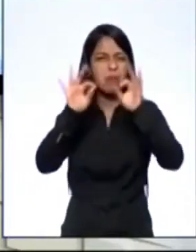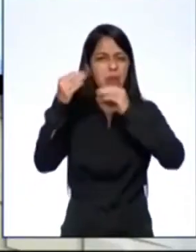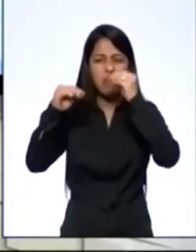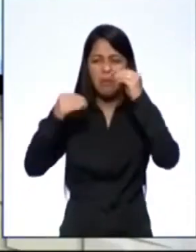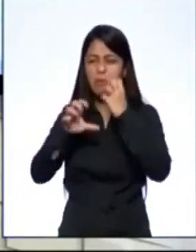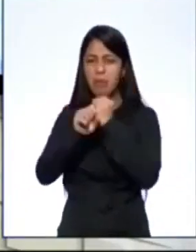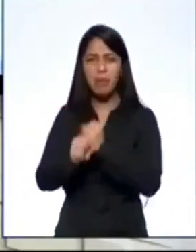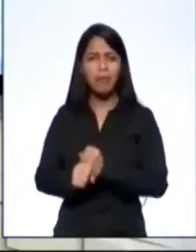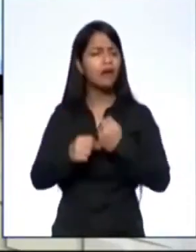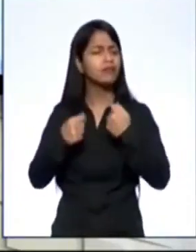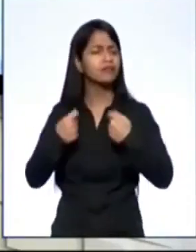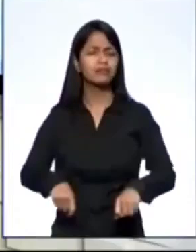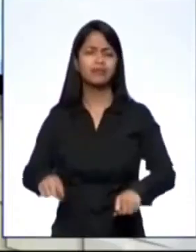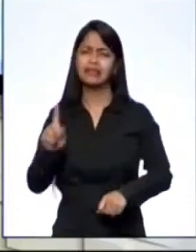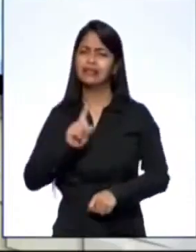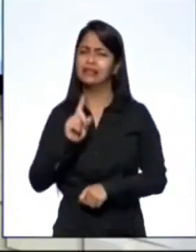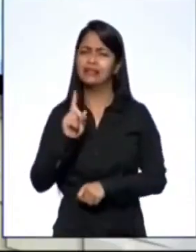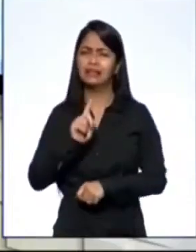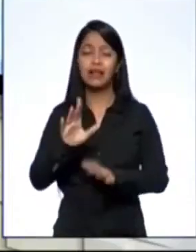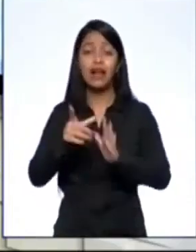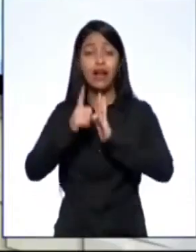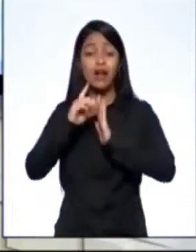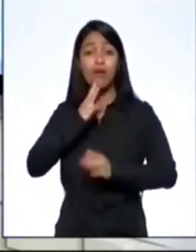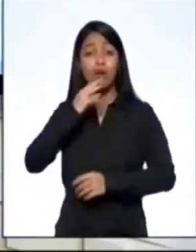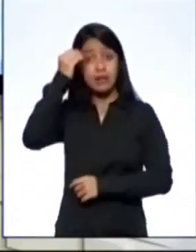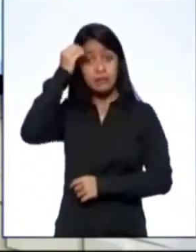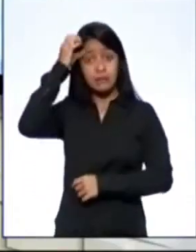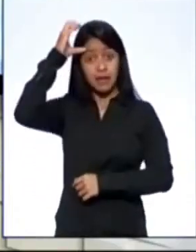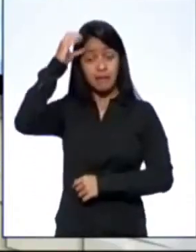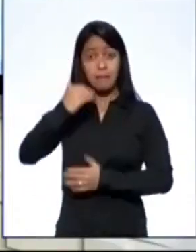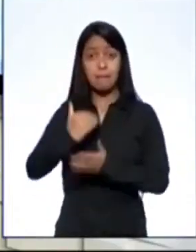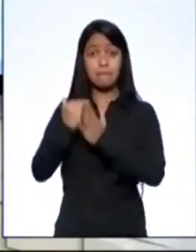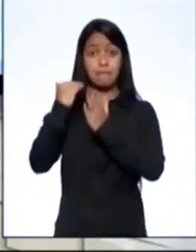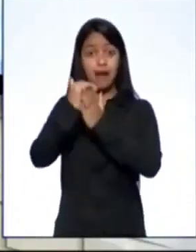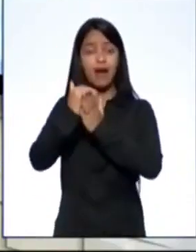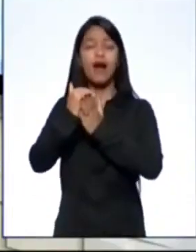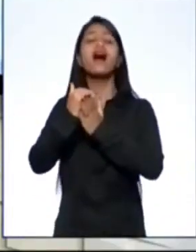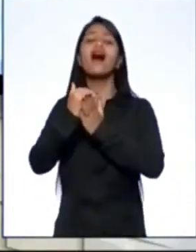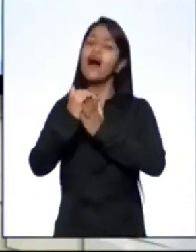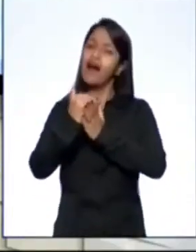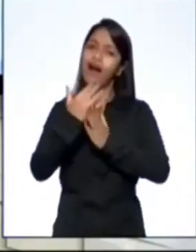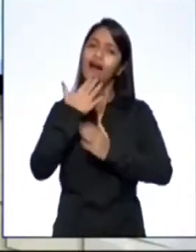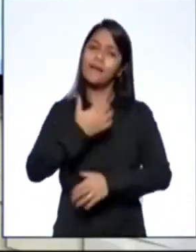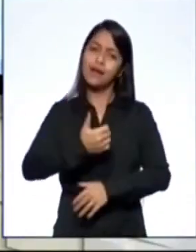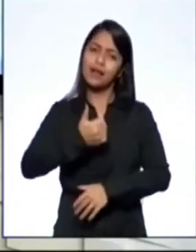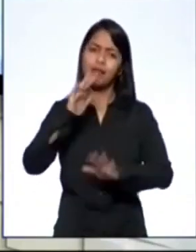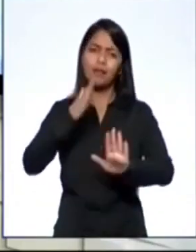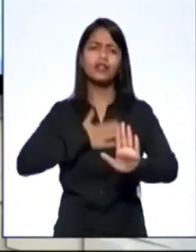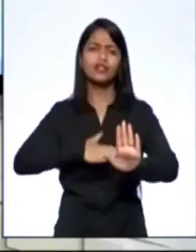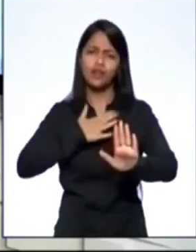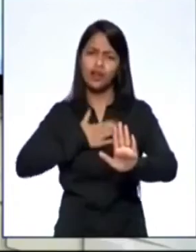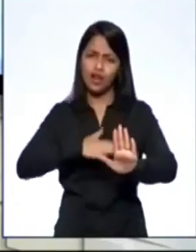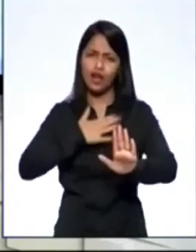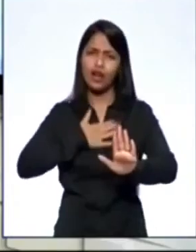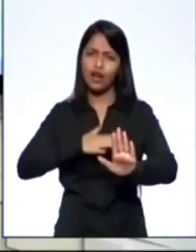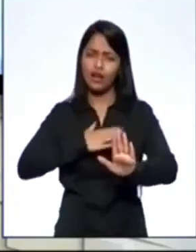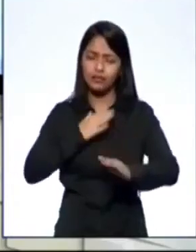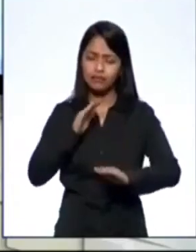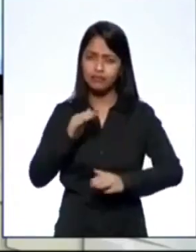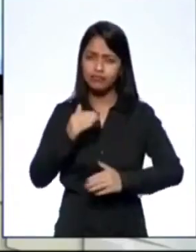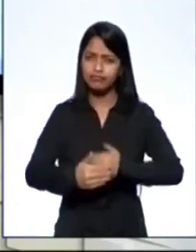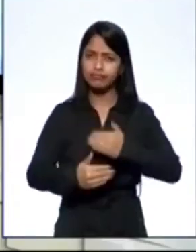sofisticada quanto mais conhecimento você tem melhor porém vamos devagar passo a